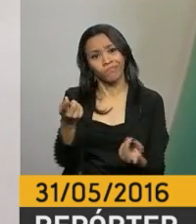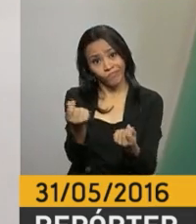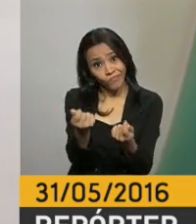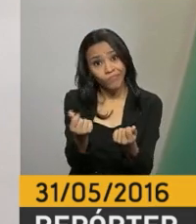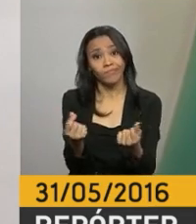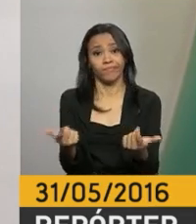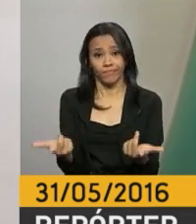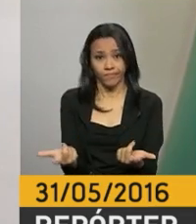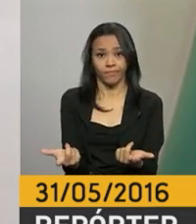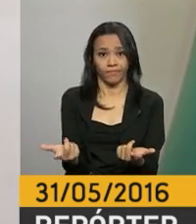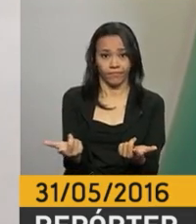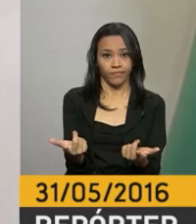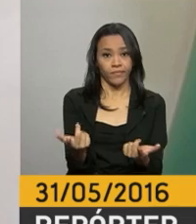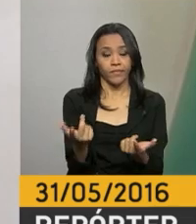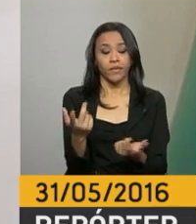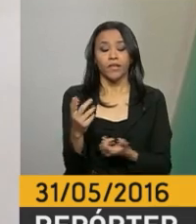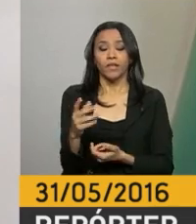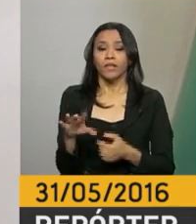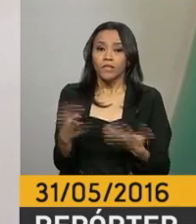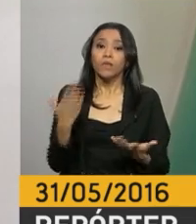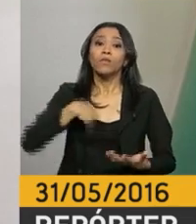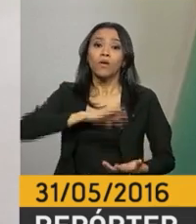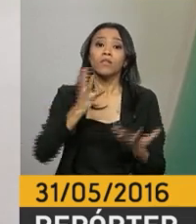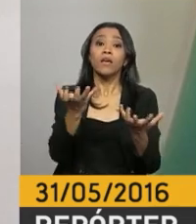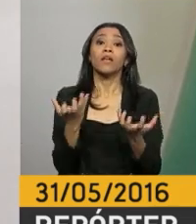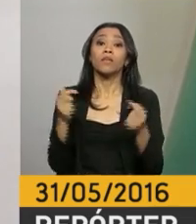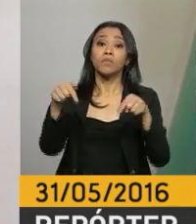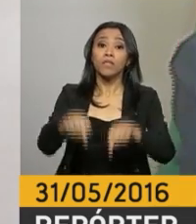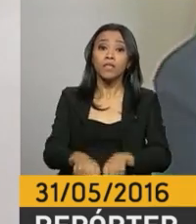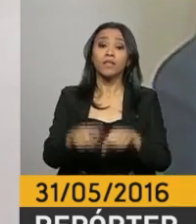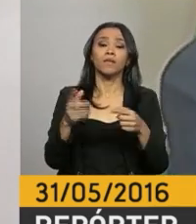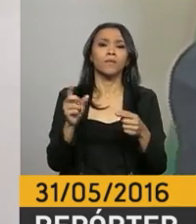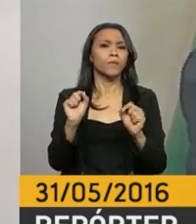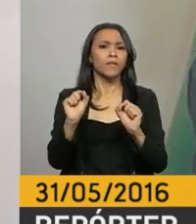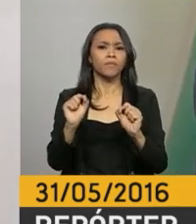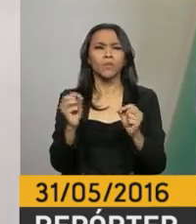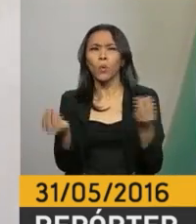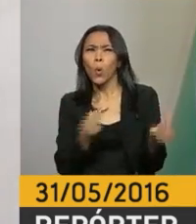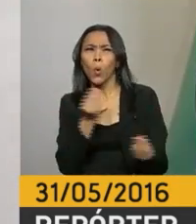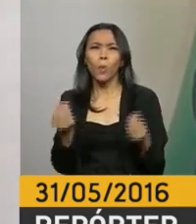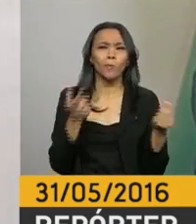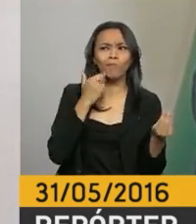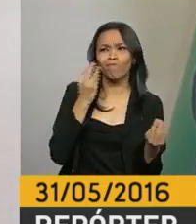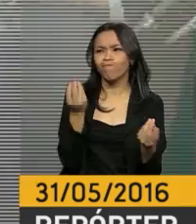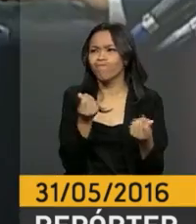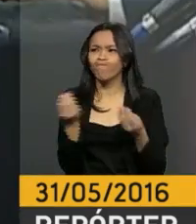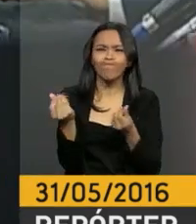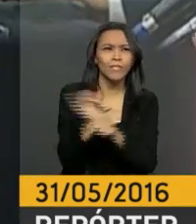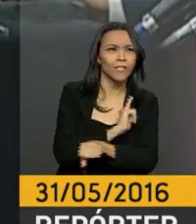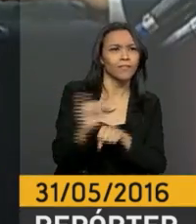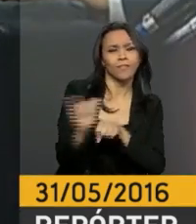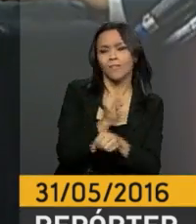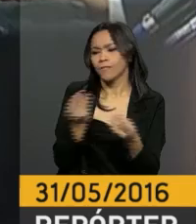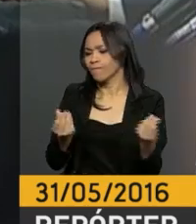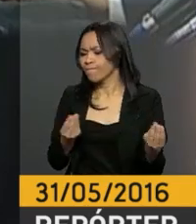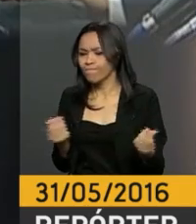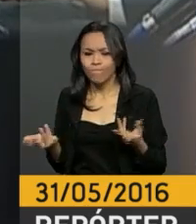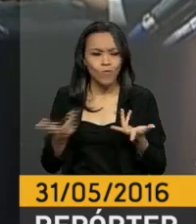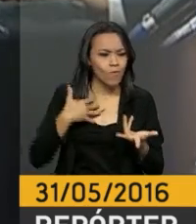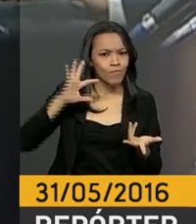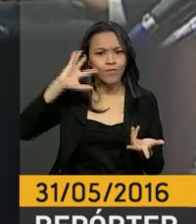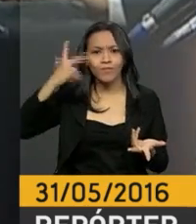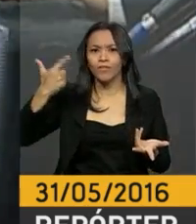financeira, né? Então, o que nós queremos também aqui na União é verificar como é que nós podemos, de alguma maneira, já temos mecanismos